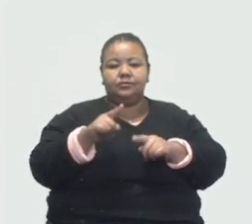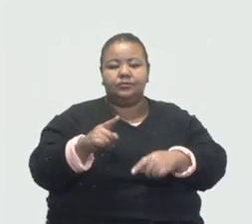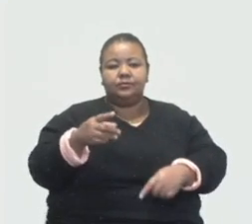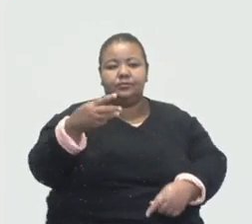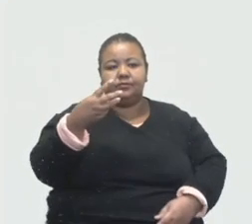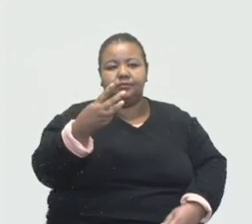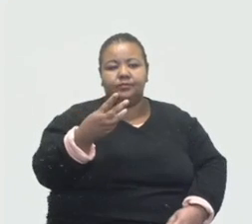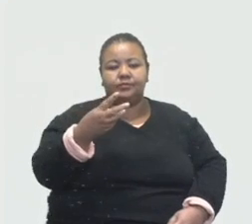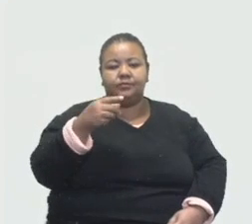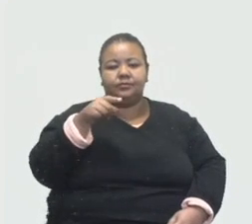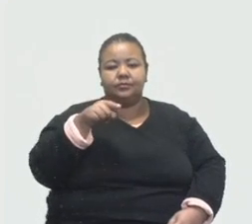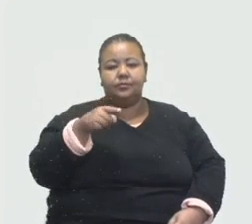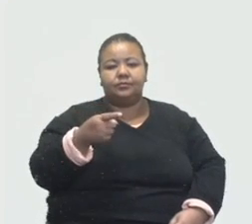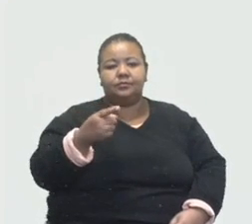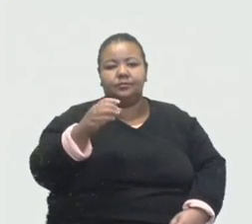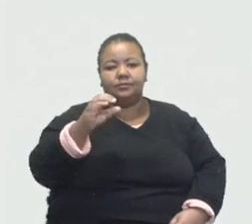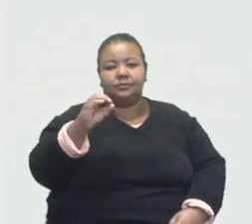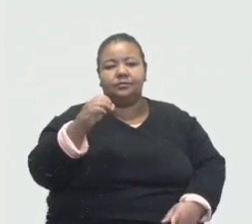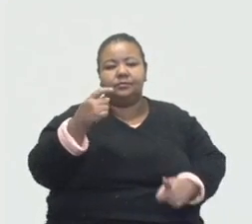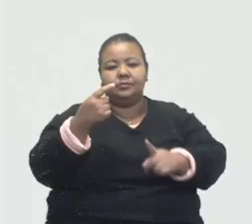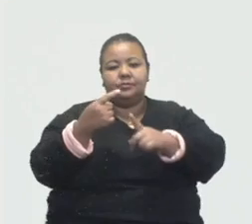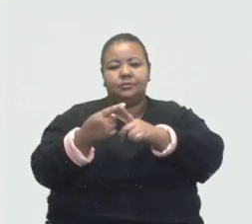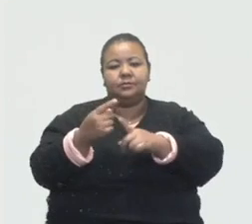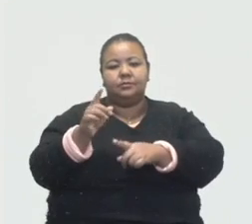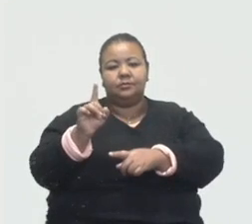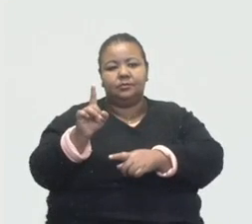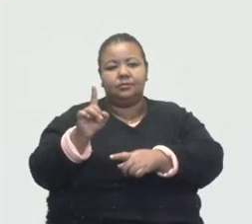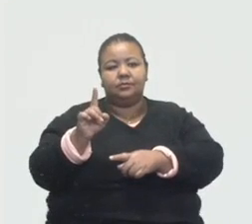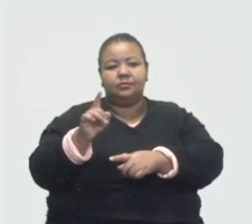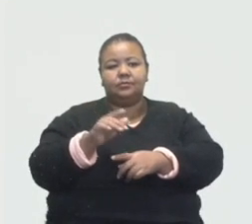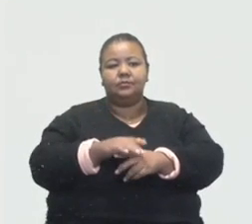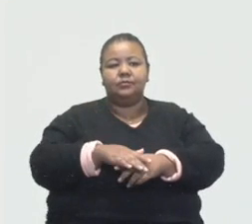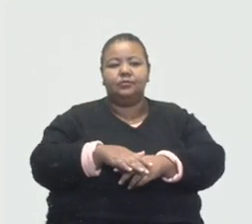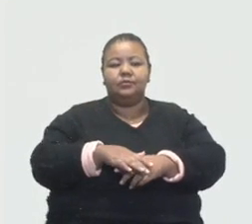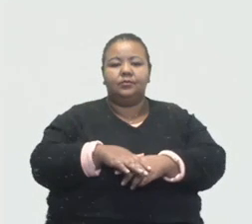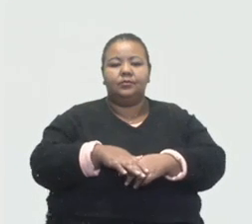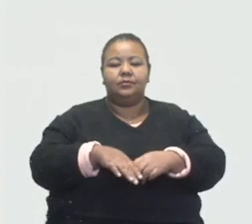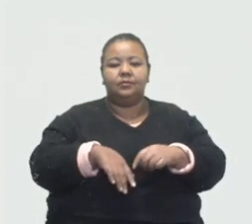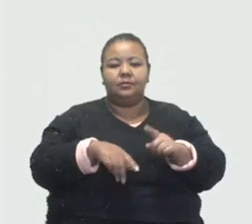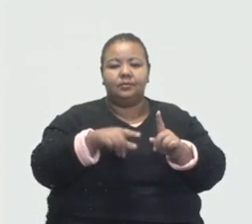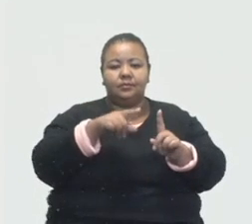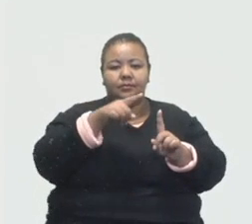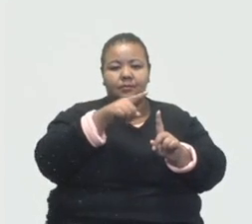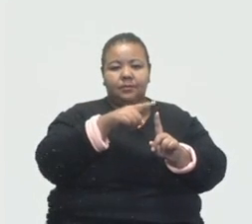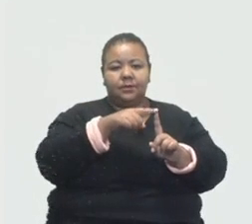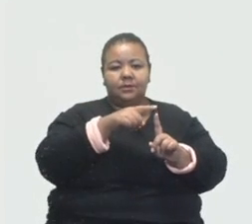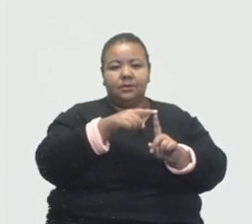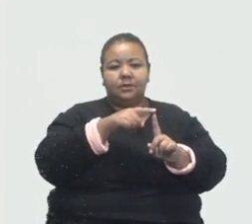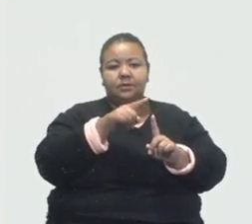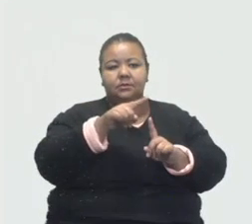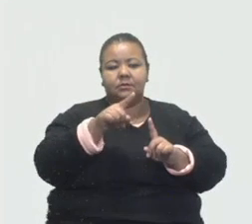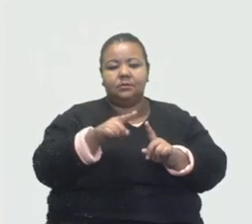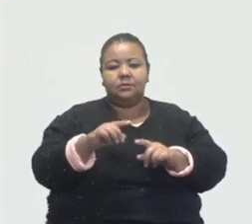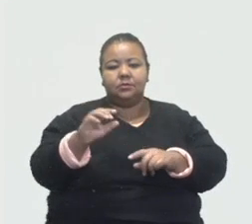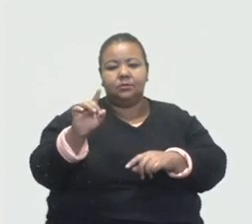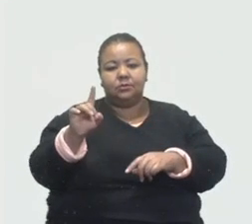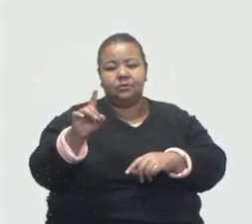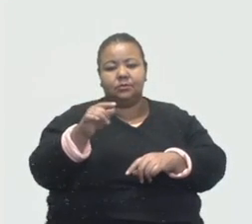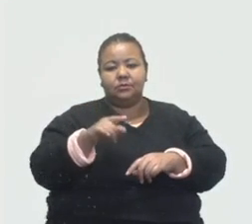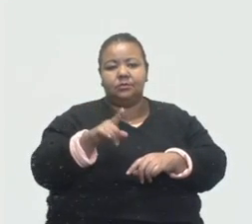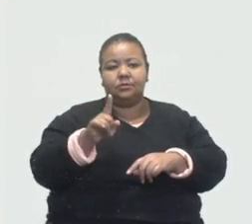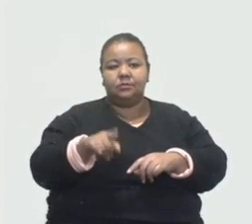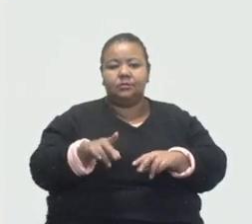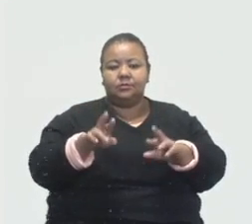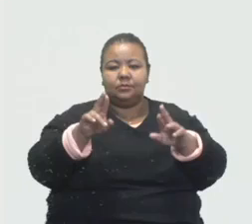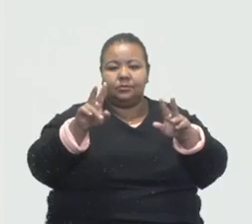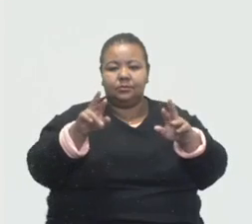3 vezes 0 mais 1. Logo, a minha transformação aqui é igual a 1. Deu